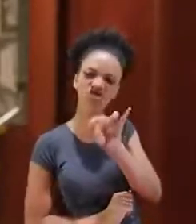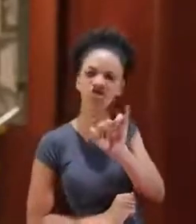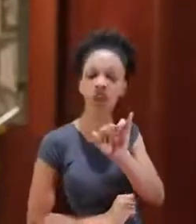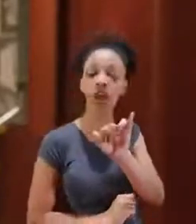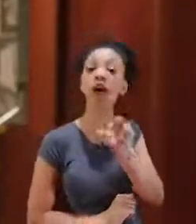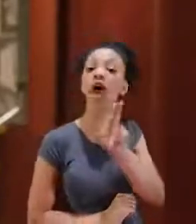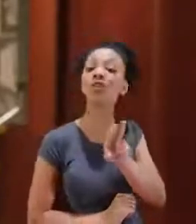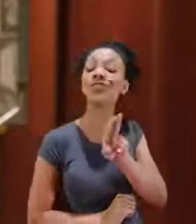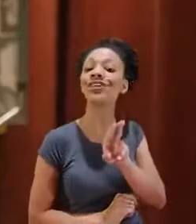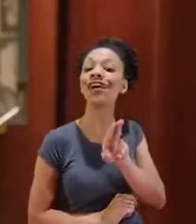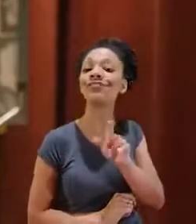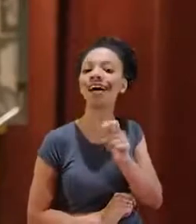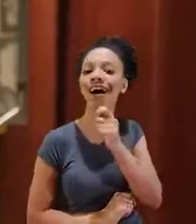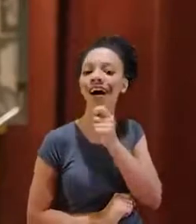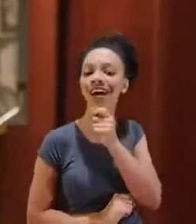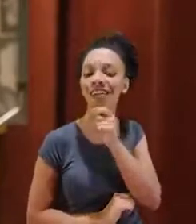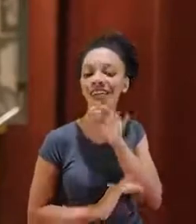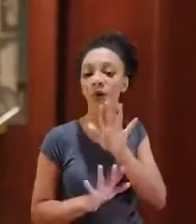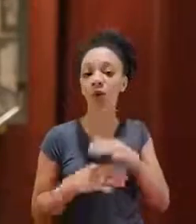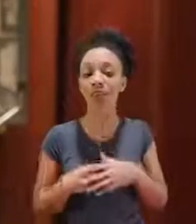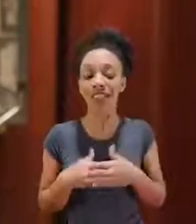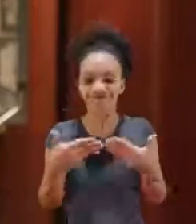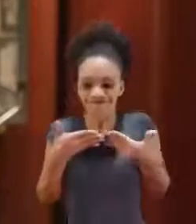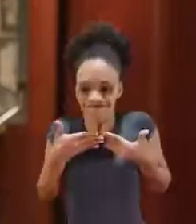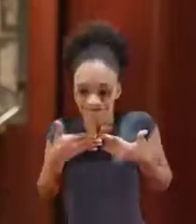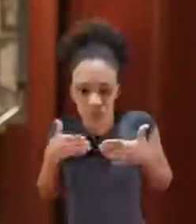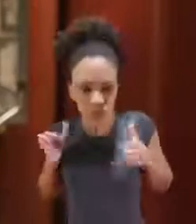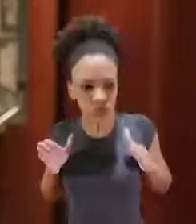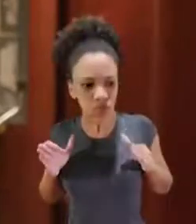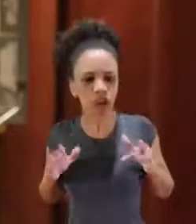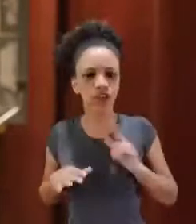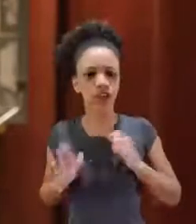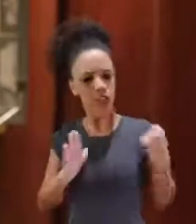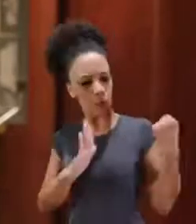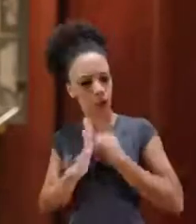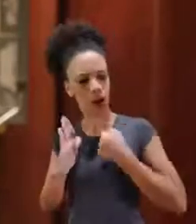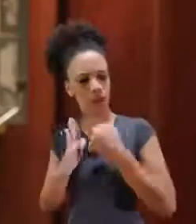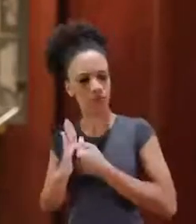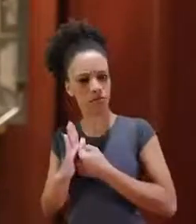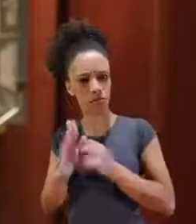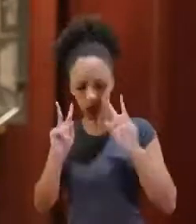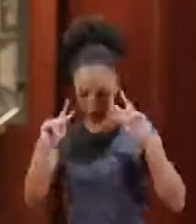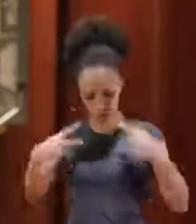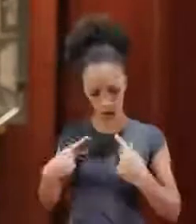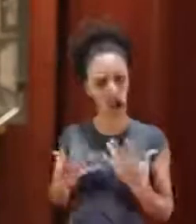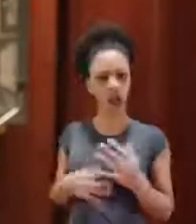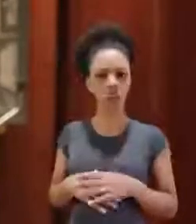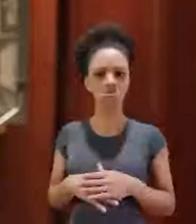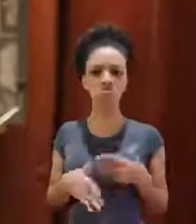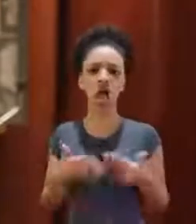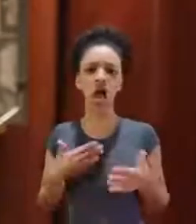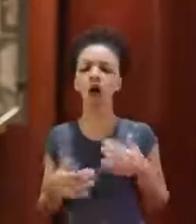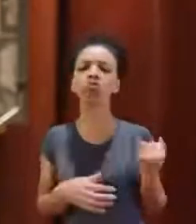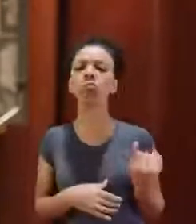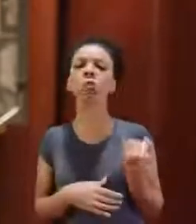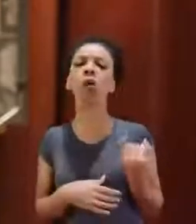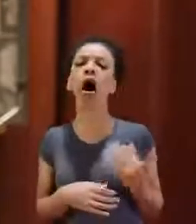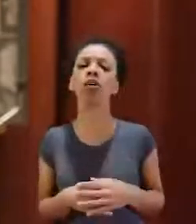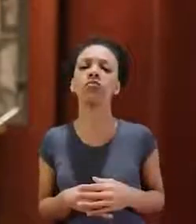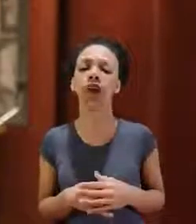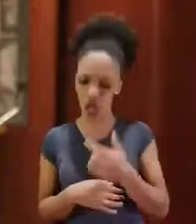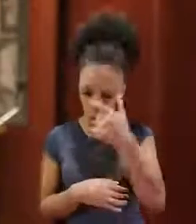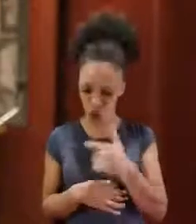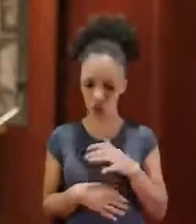usada ainda quando você se quer mostrar para as pessoas que você tem uma militância e que você se vê dessa forma eu não importa se é